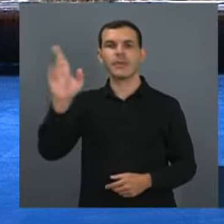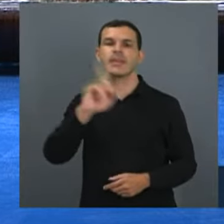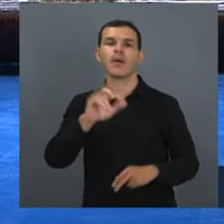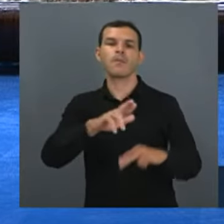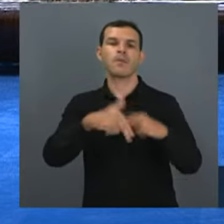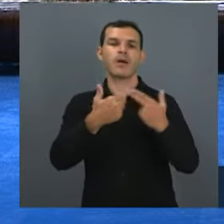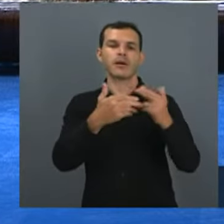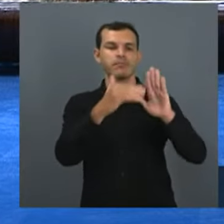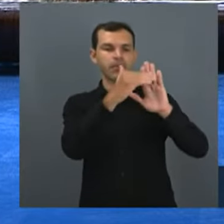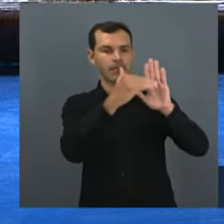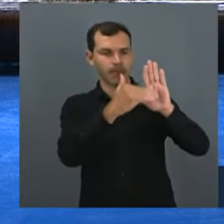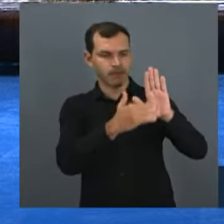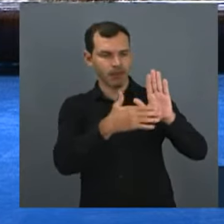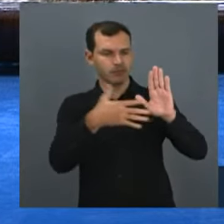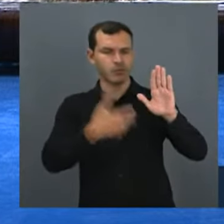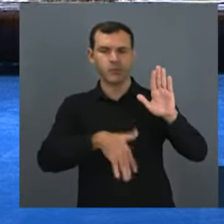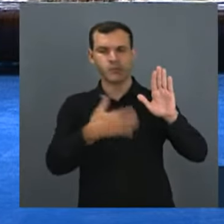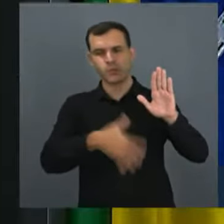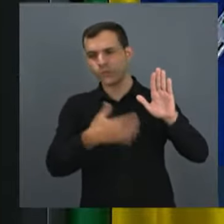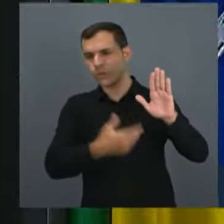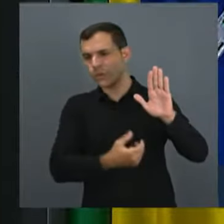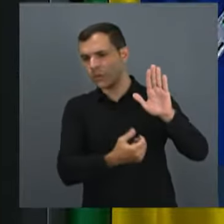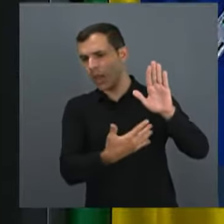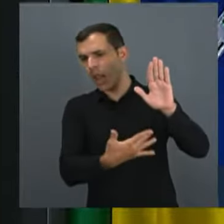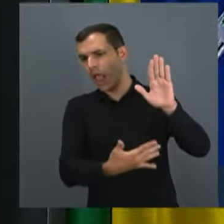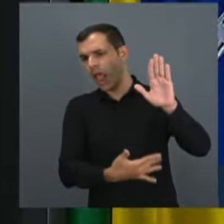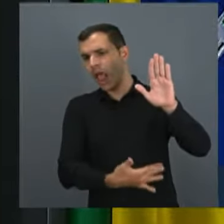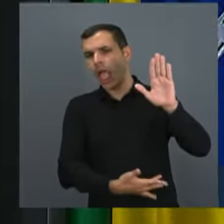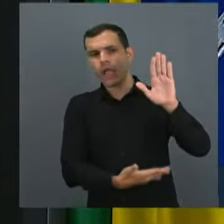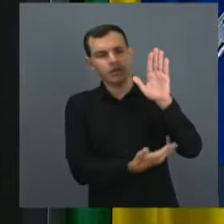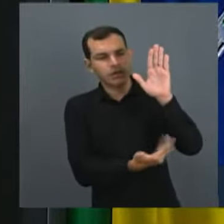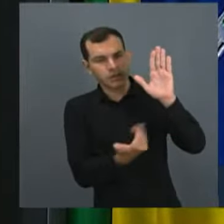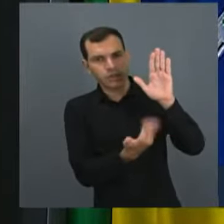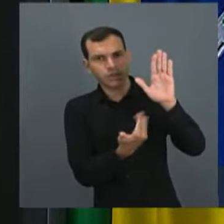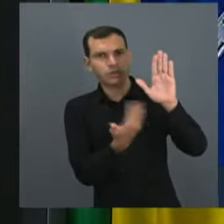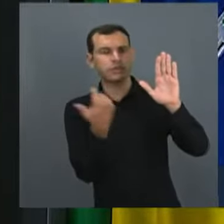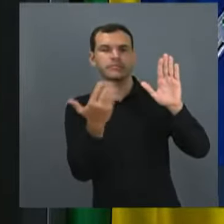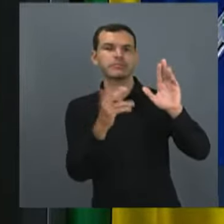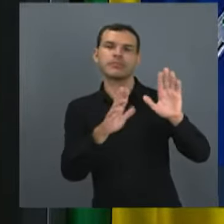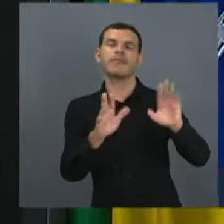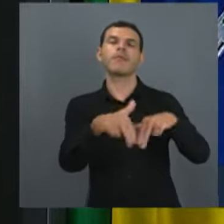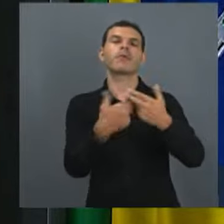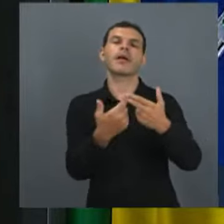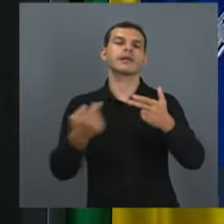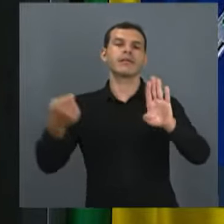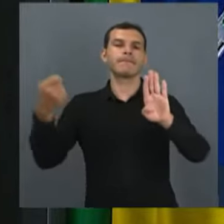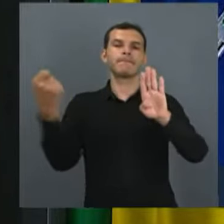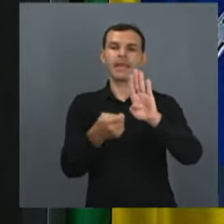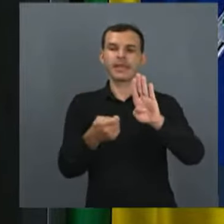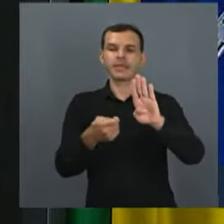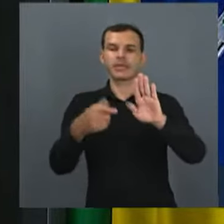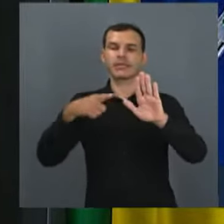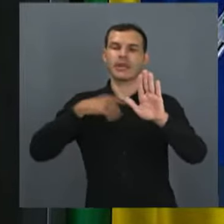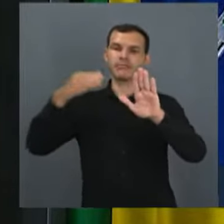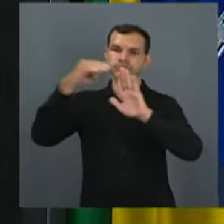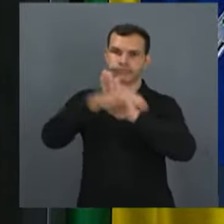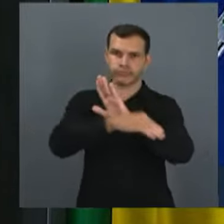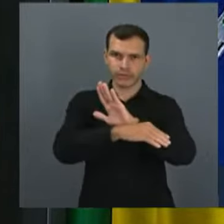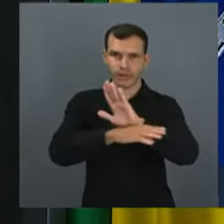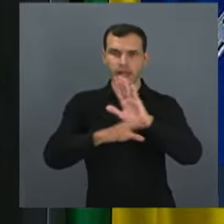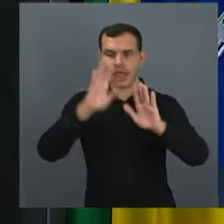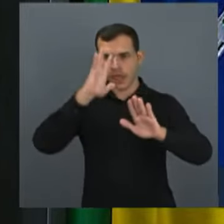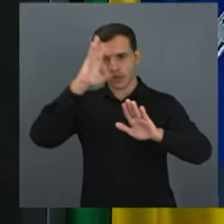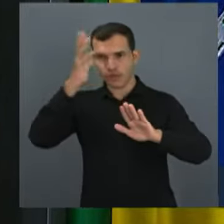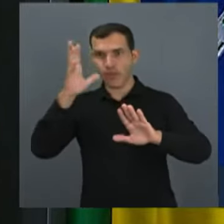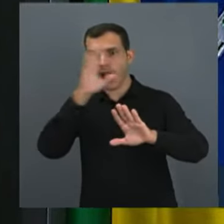Senado, para além da queda que nós temos hoje com as bets, que não vai se resolver de um dia para a noite, não vai. Mesmo com o